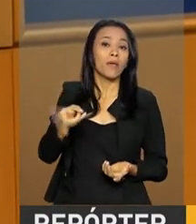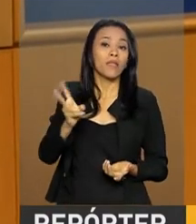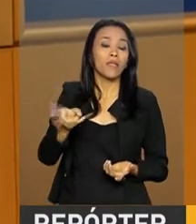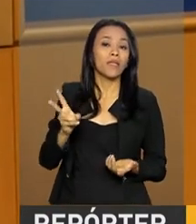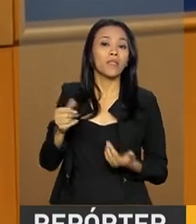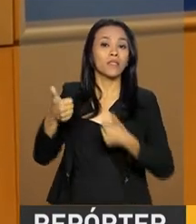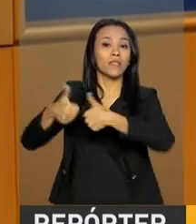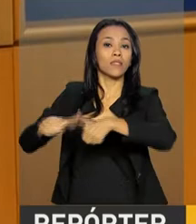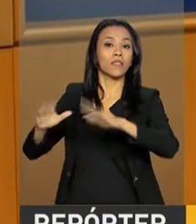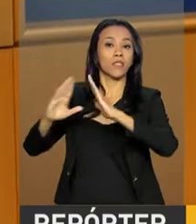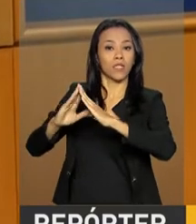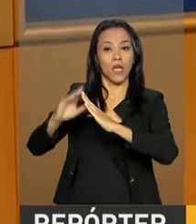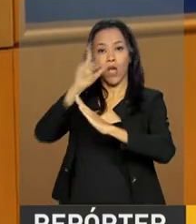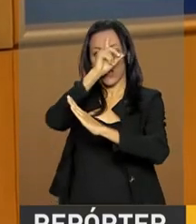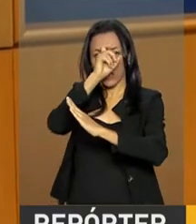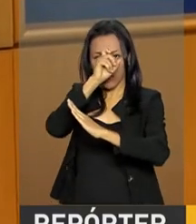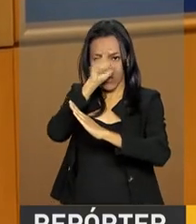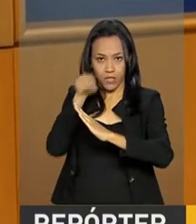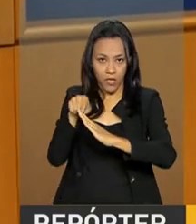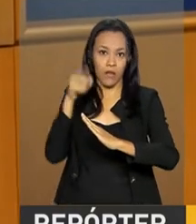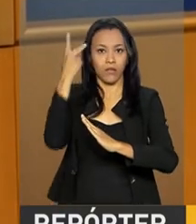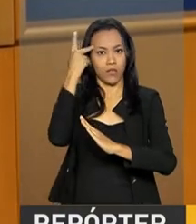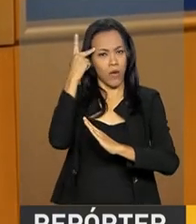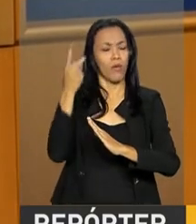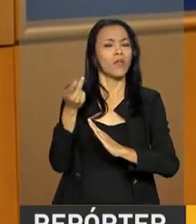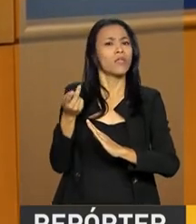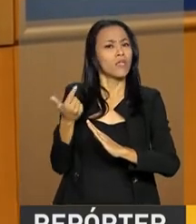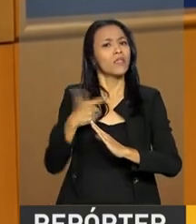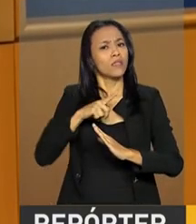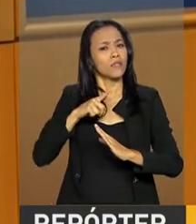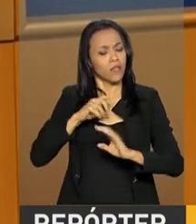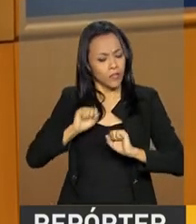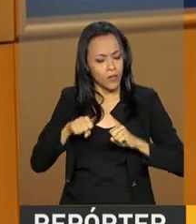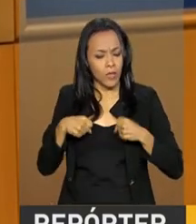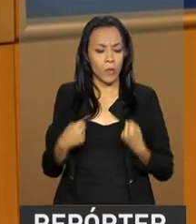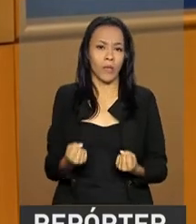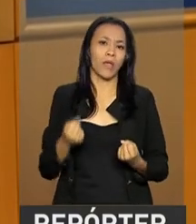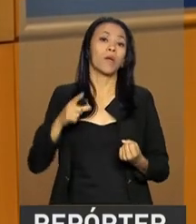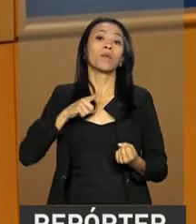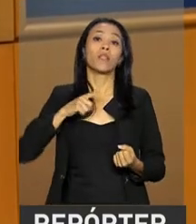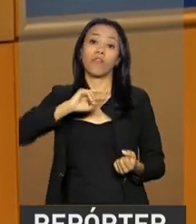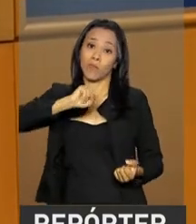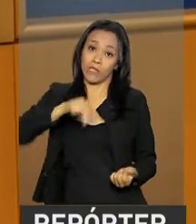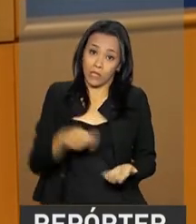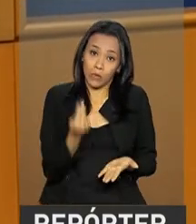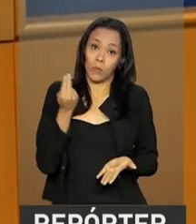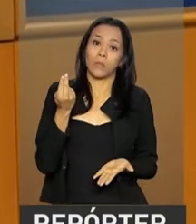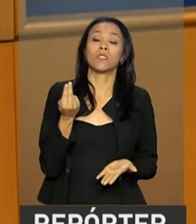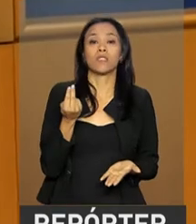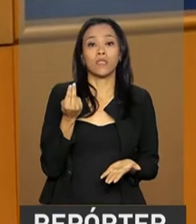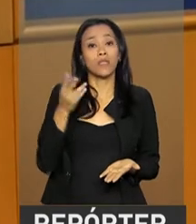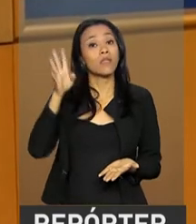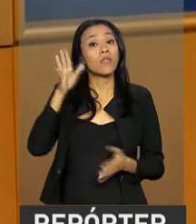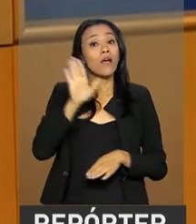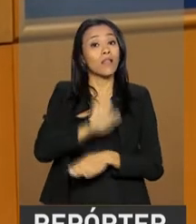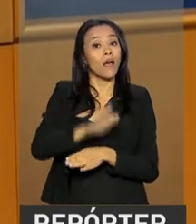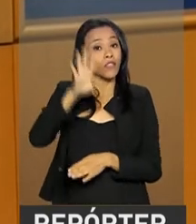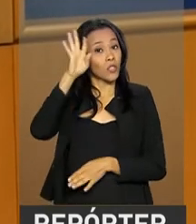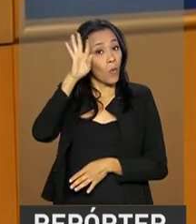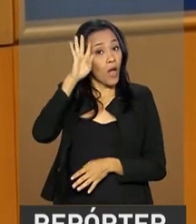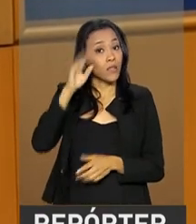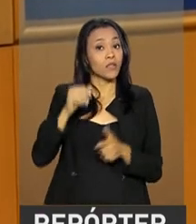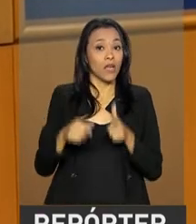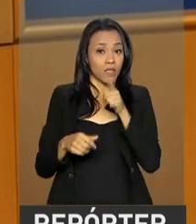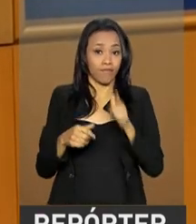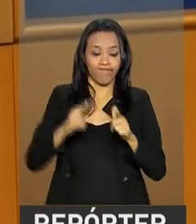em são paulo e se recupera bem da intervenção cirúrgica de pequeno porte a que foi submetido na tarde de quarta-feira para liberar a uretra